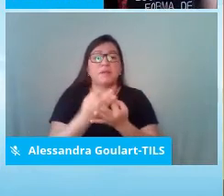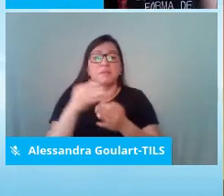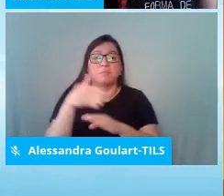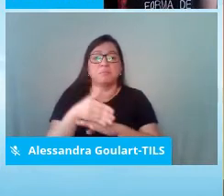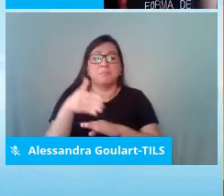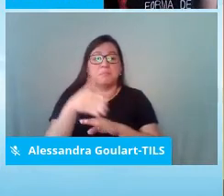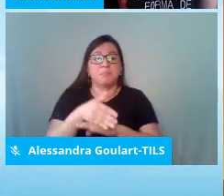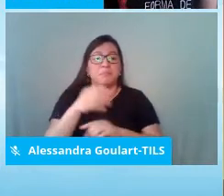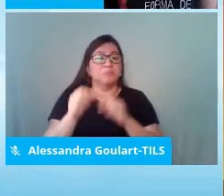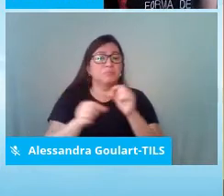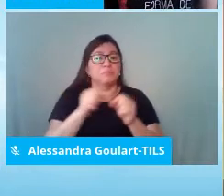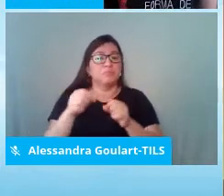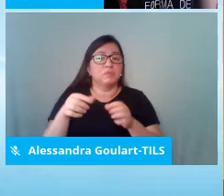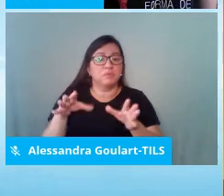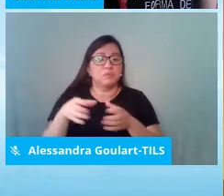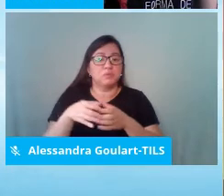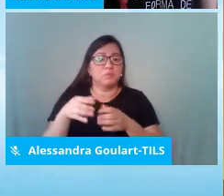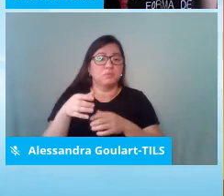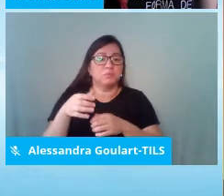famílias e profissionais.